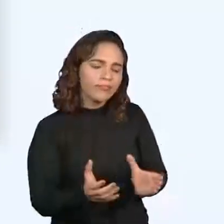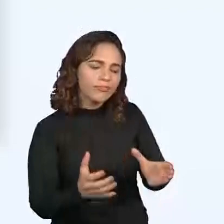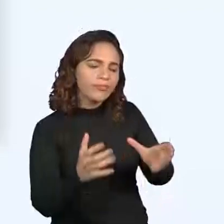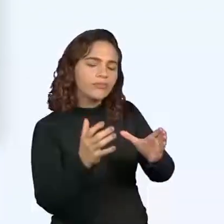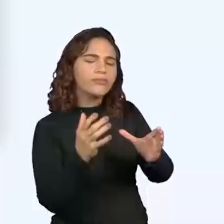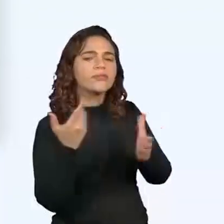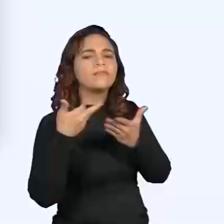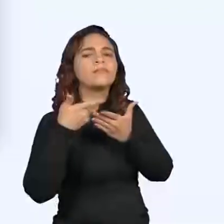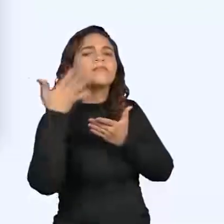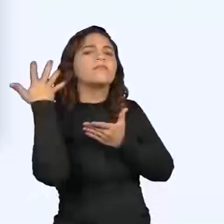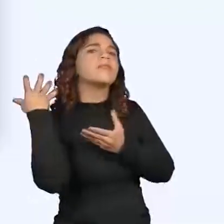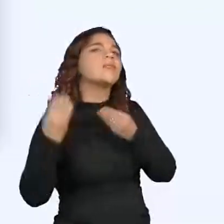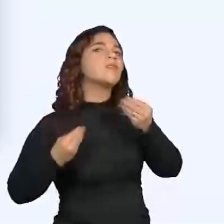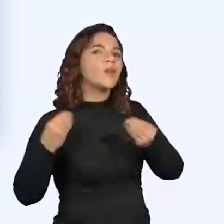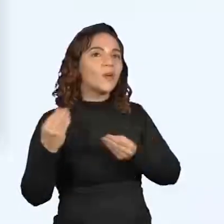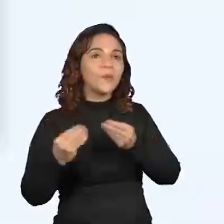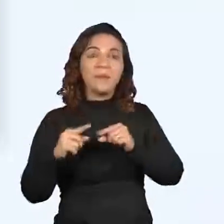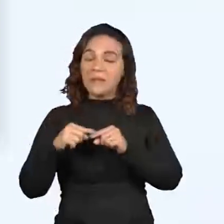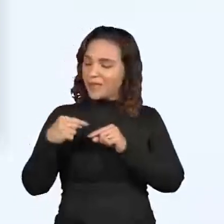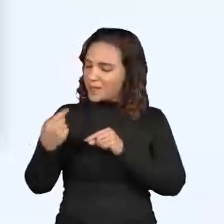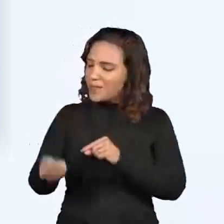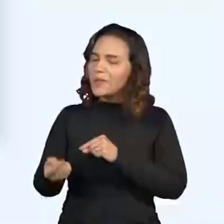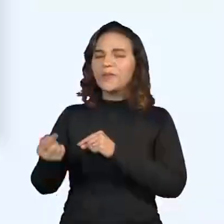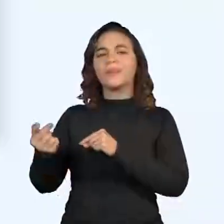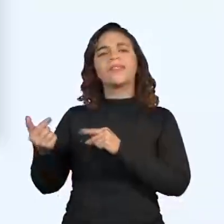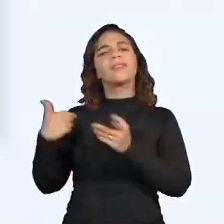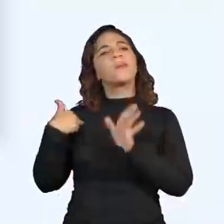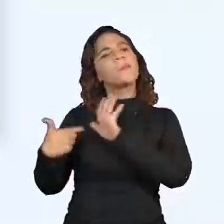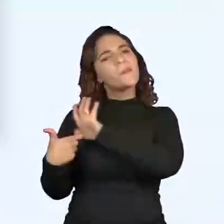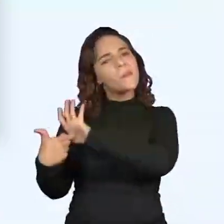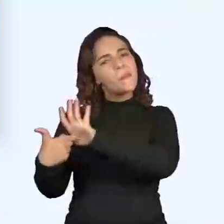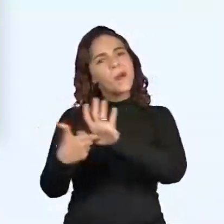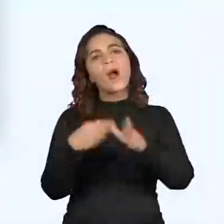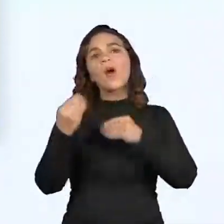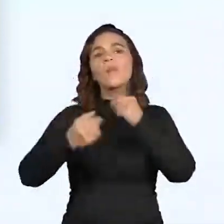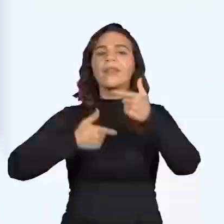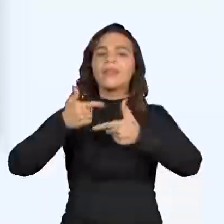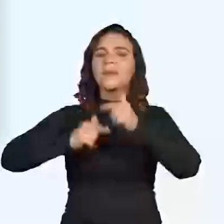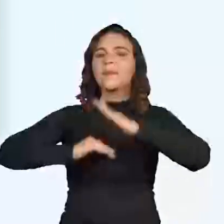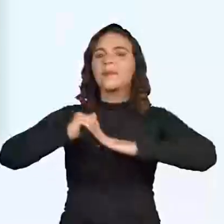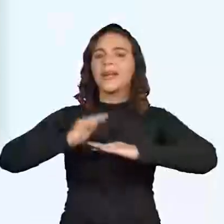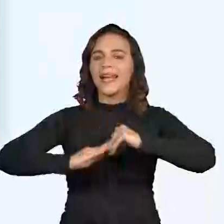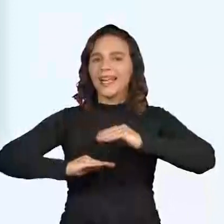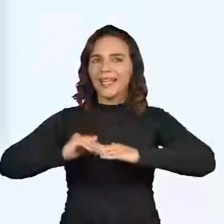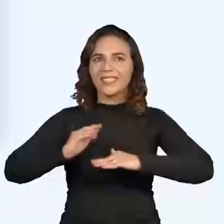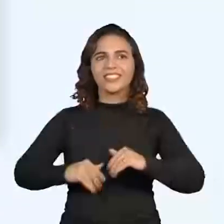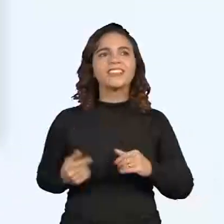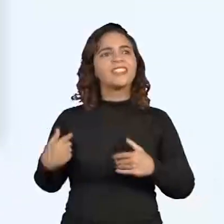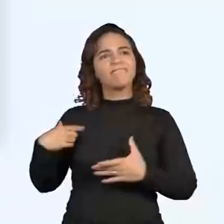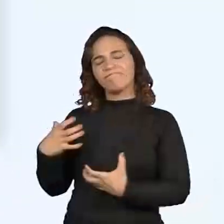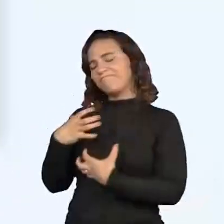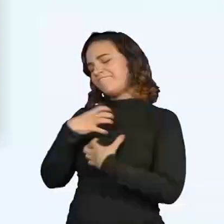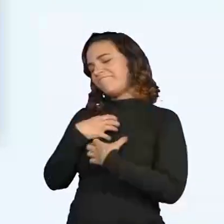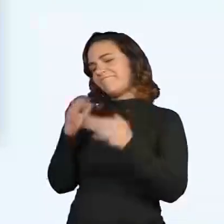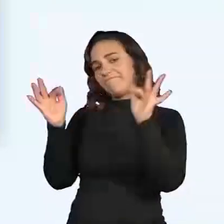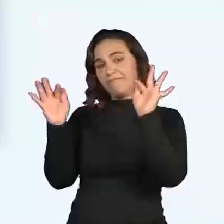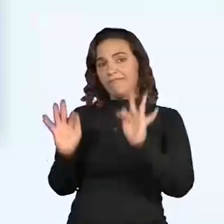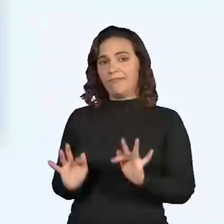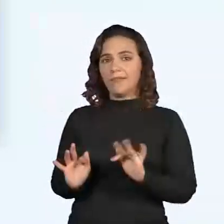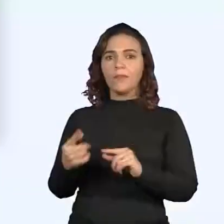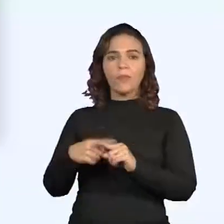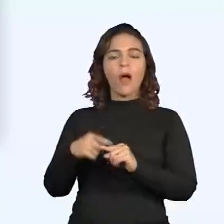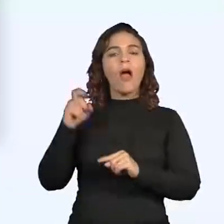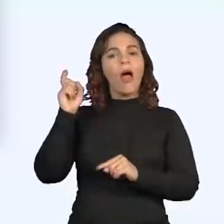é? E depois eu passo para ele como é que a gente trabalha na parte prática. Eu me sinto feliz, né? Porque na realidade é